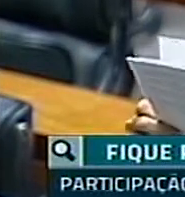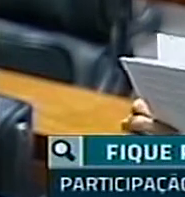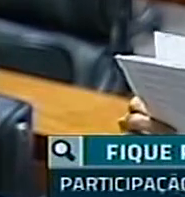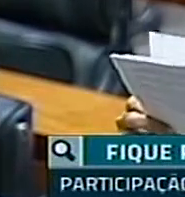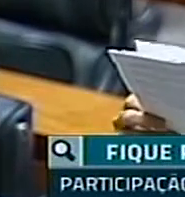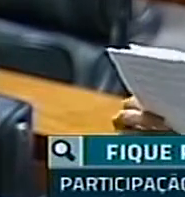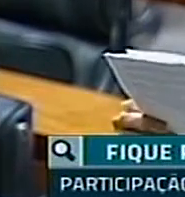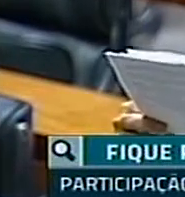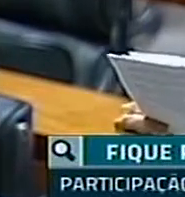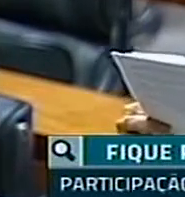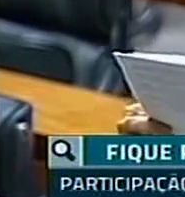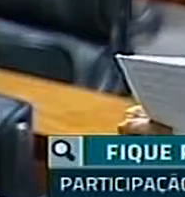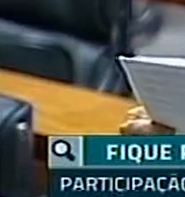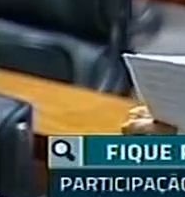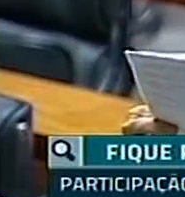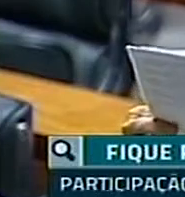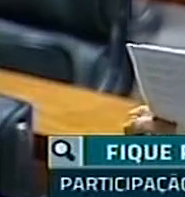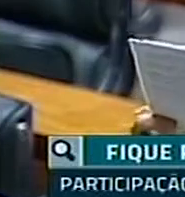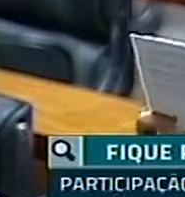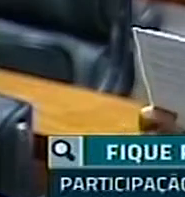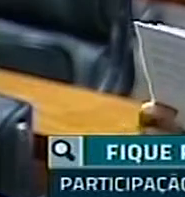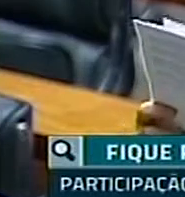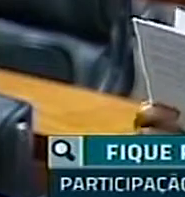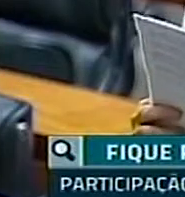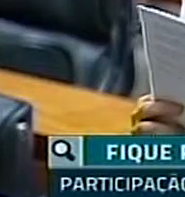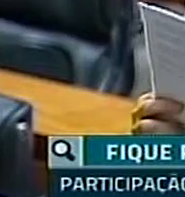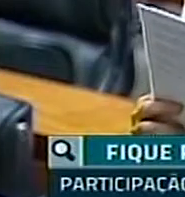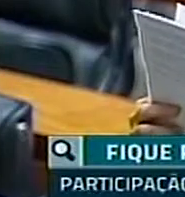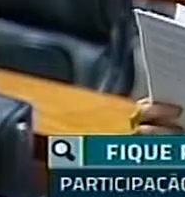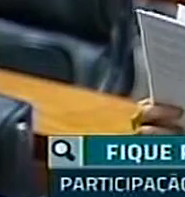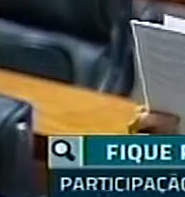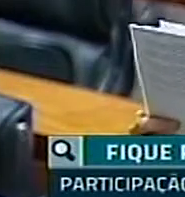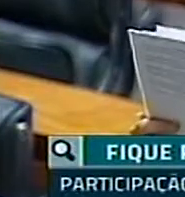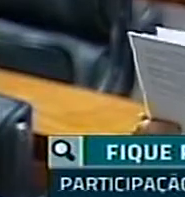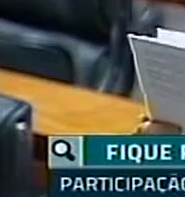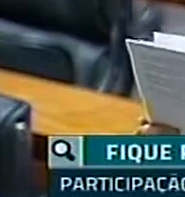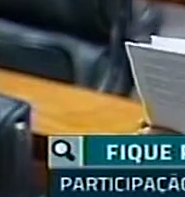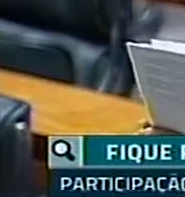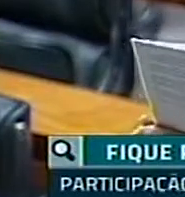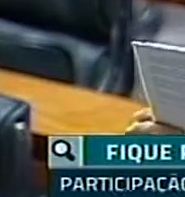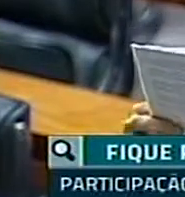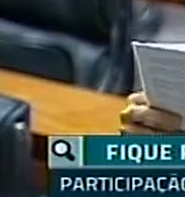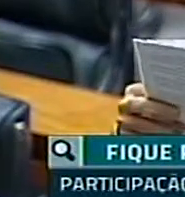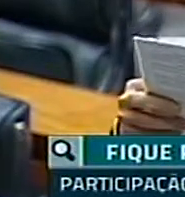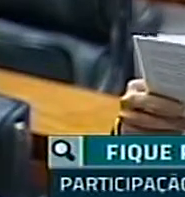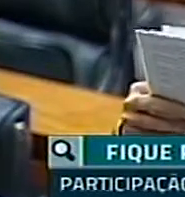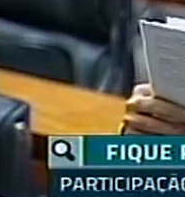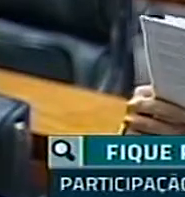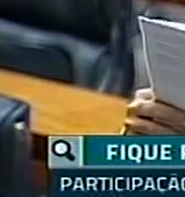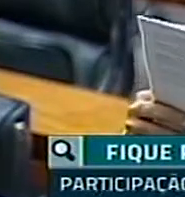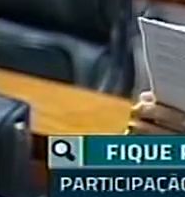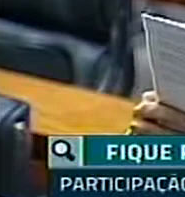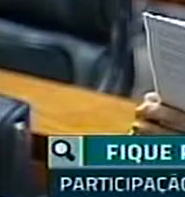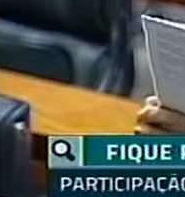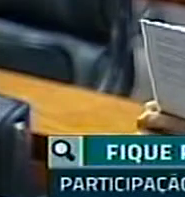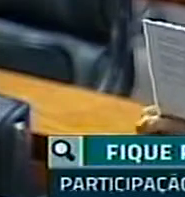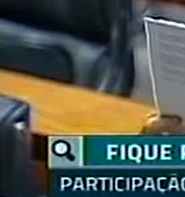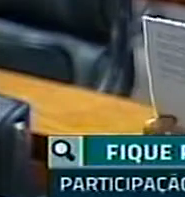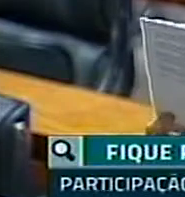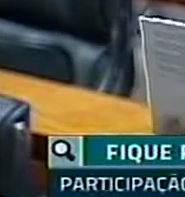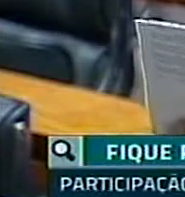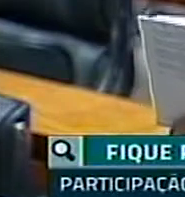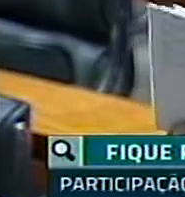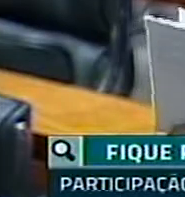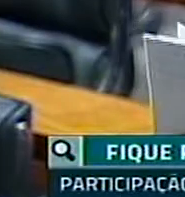de destaque também, que é o artigo 22 do substitutivo, quando fala da